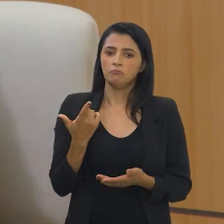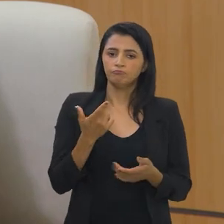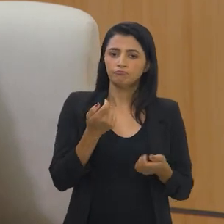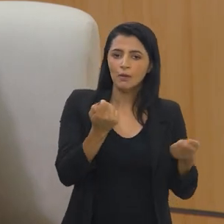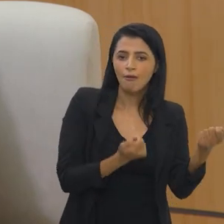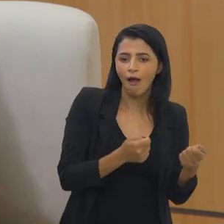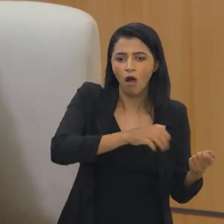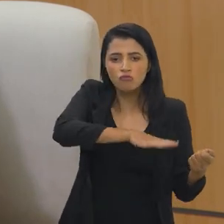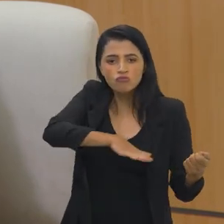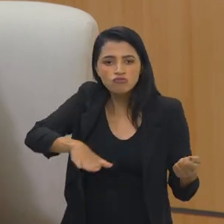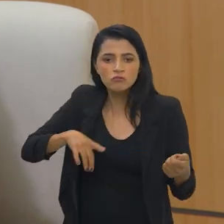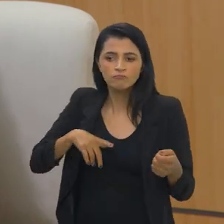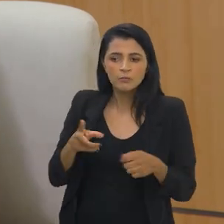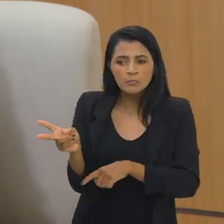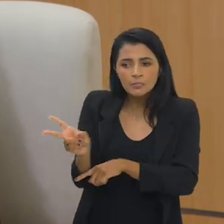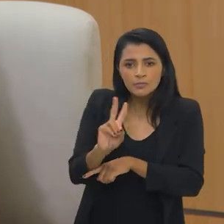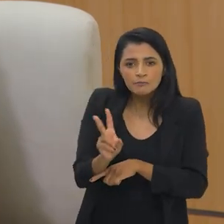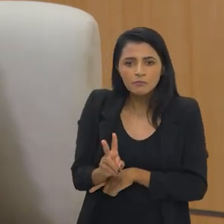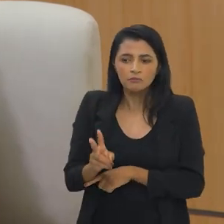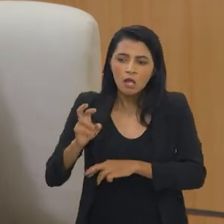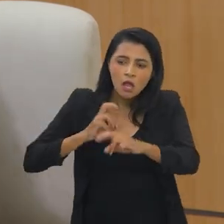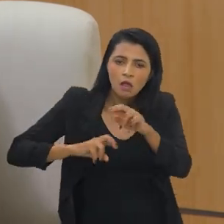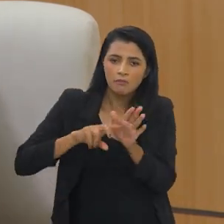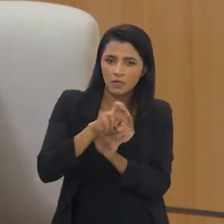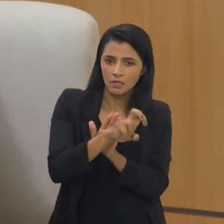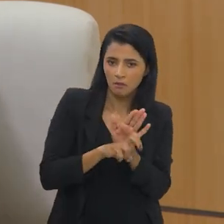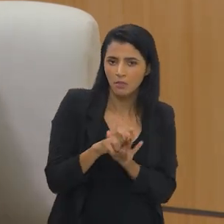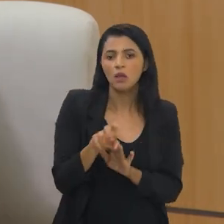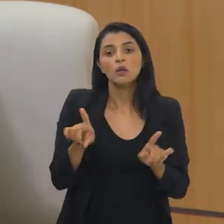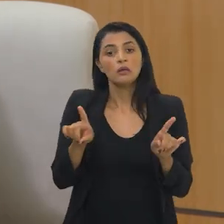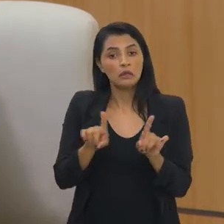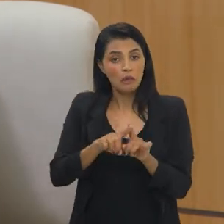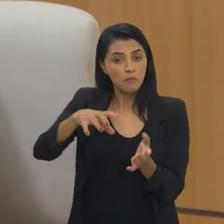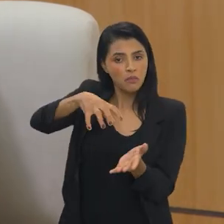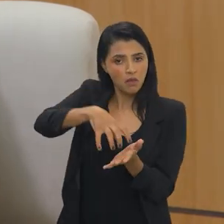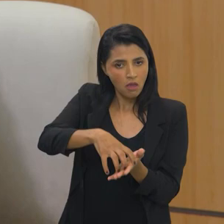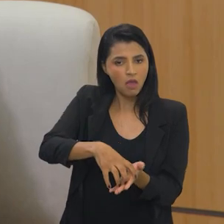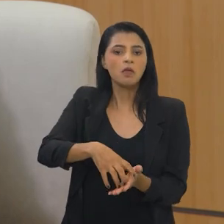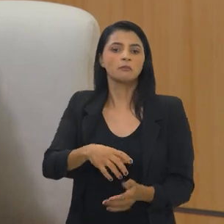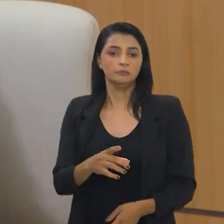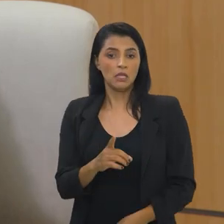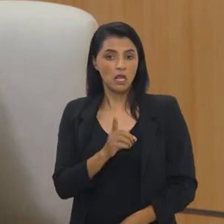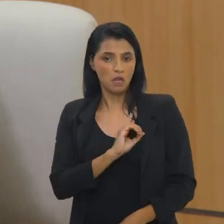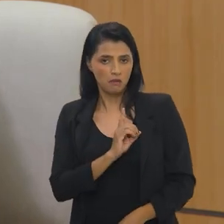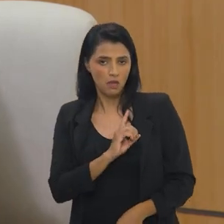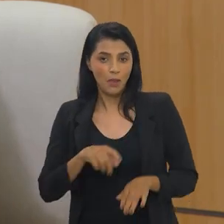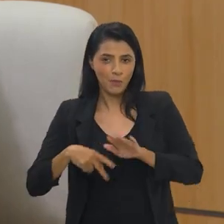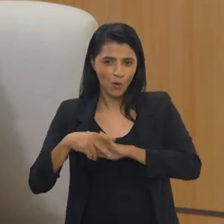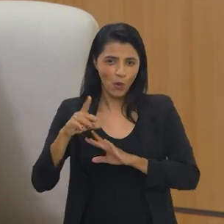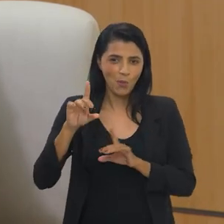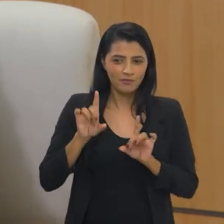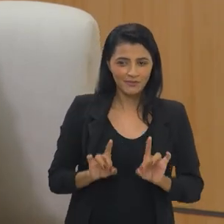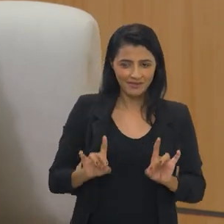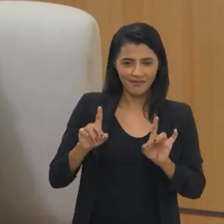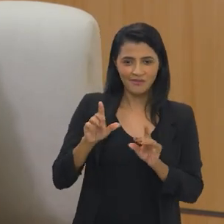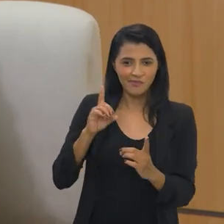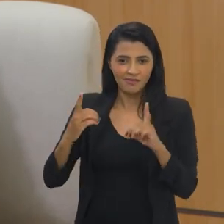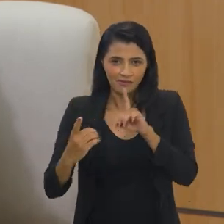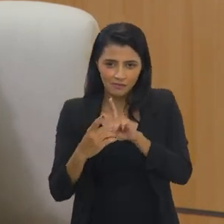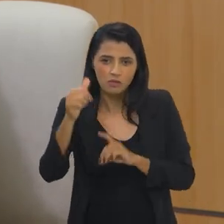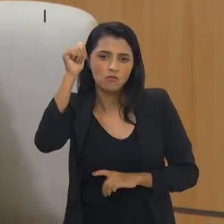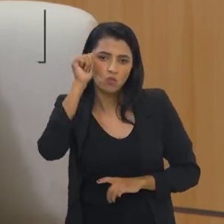é viaturas para a questão da Patrulha Maria da Penha para as delegacias especializadas de atendimento da mulher né